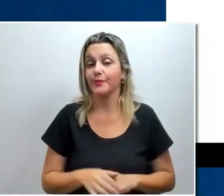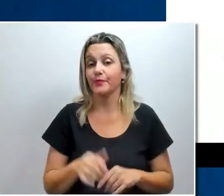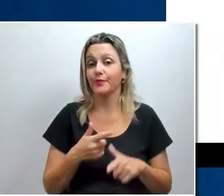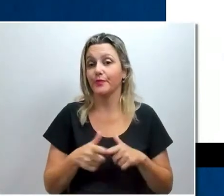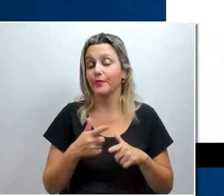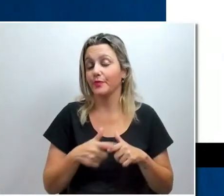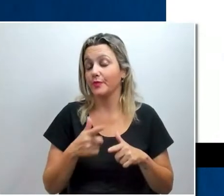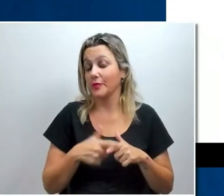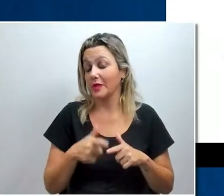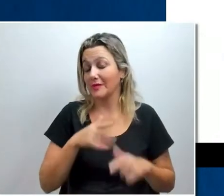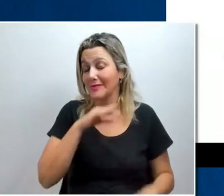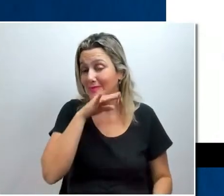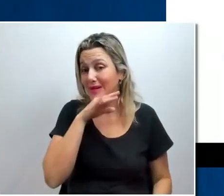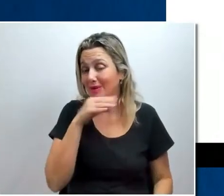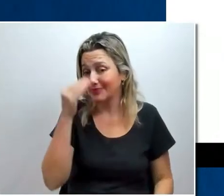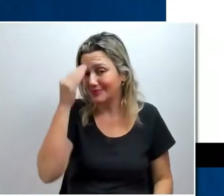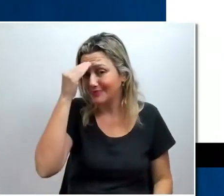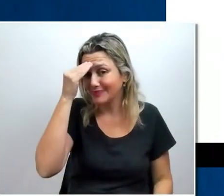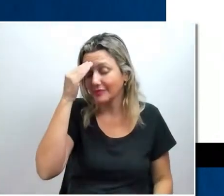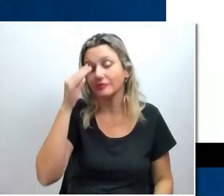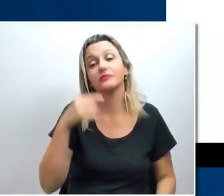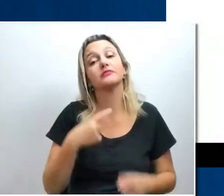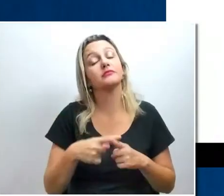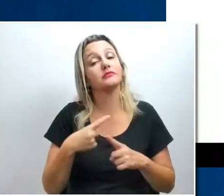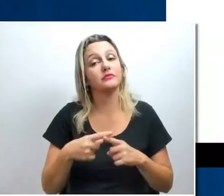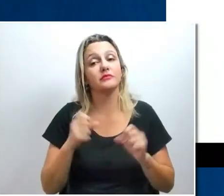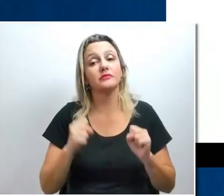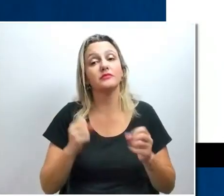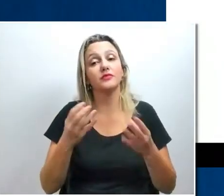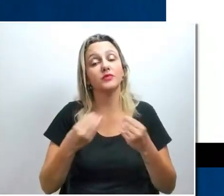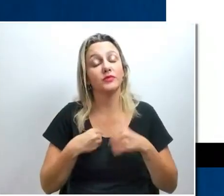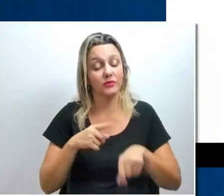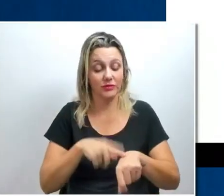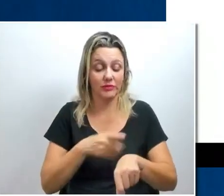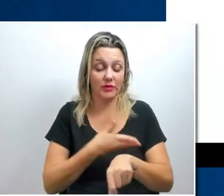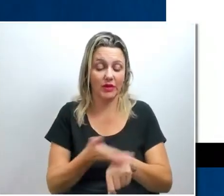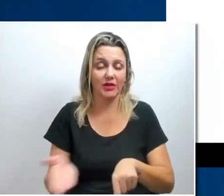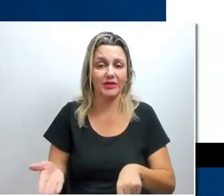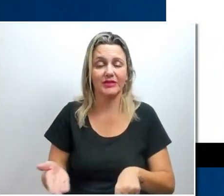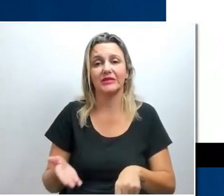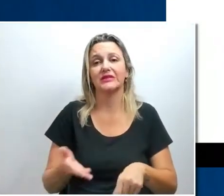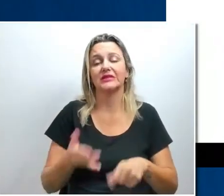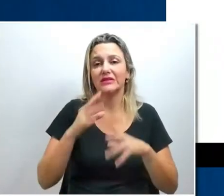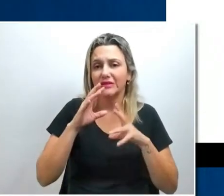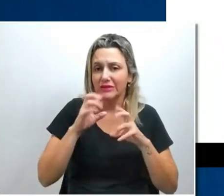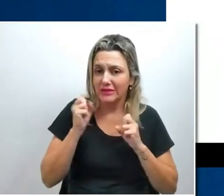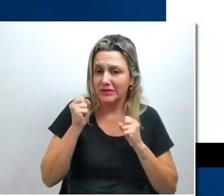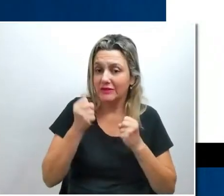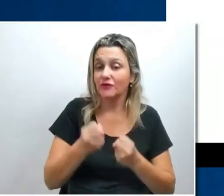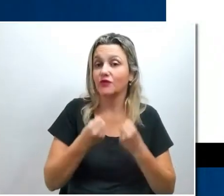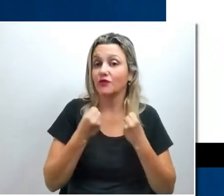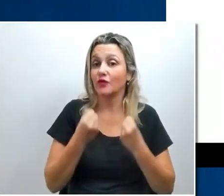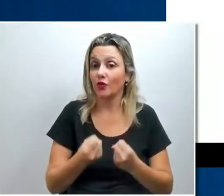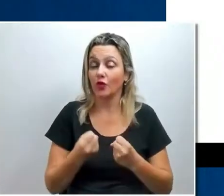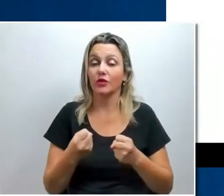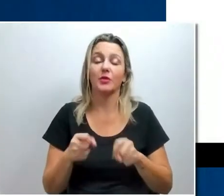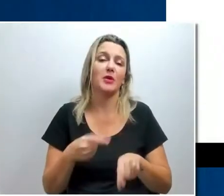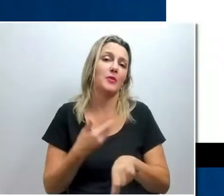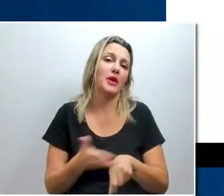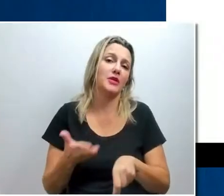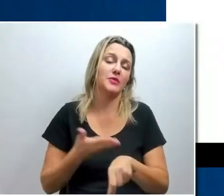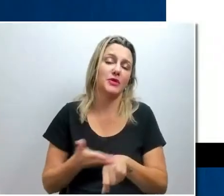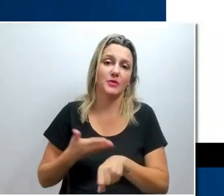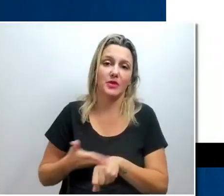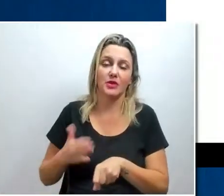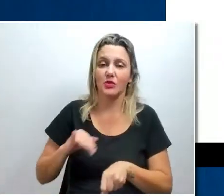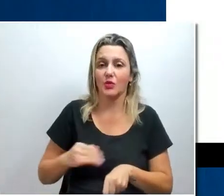mal. Por quê? Porque isso pode levar a perda de tempo, perda de esforço, perda de recursos, perda de oportunidades e, talvez